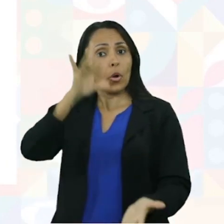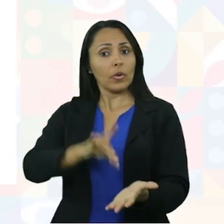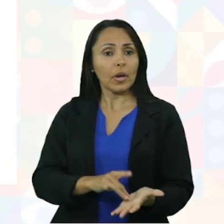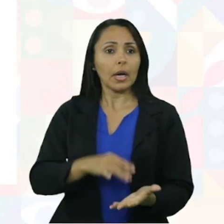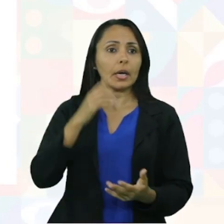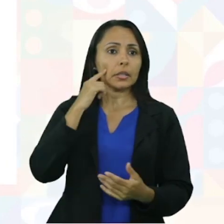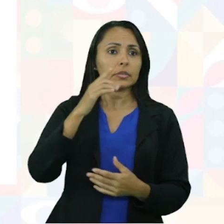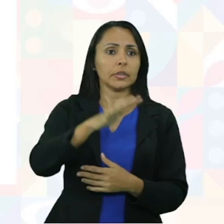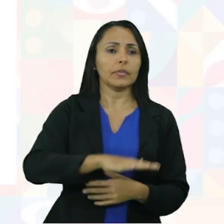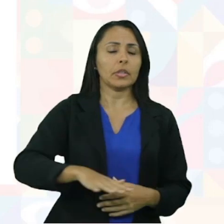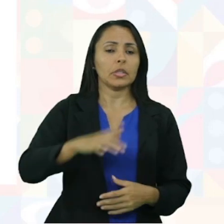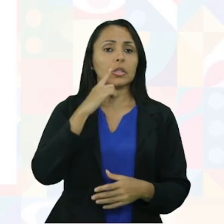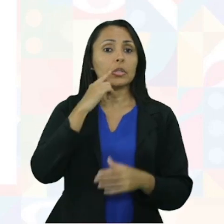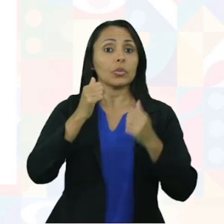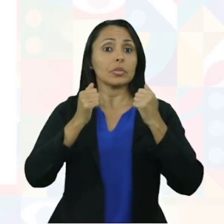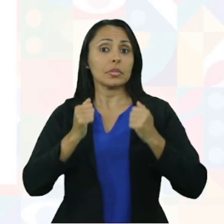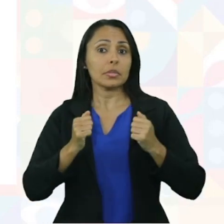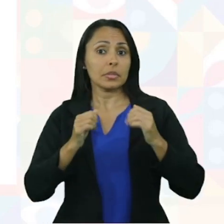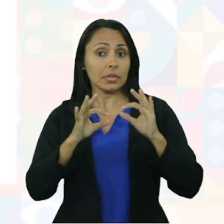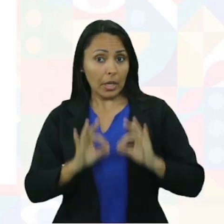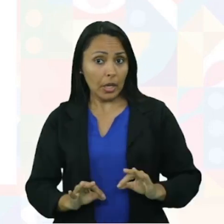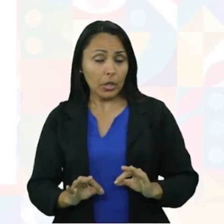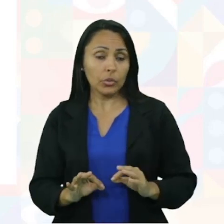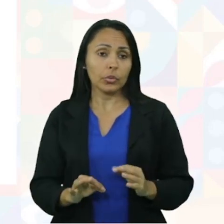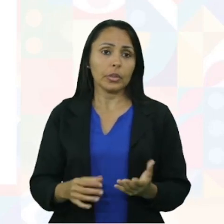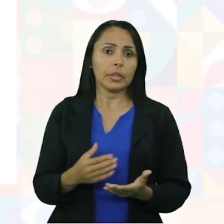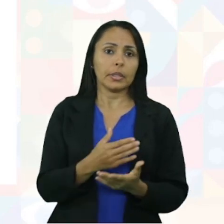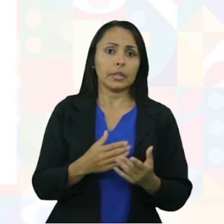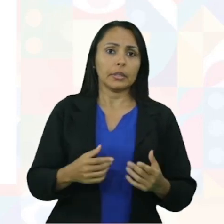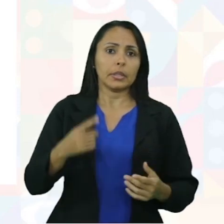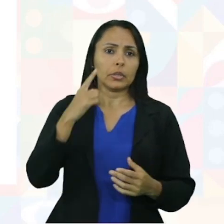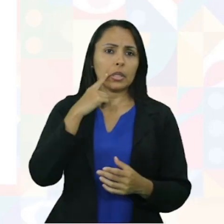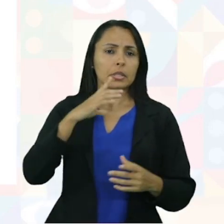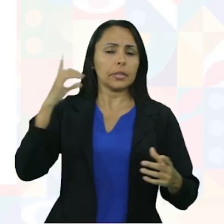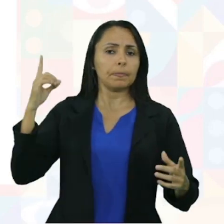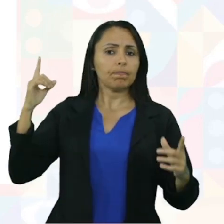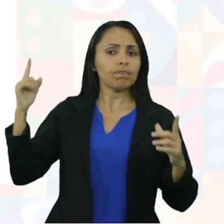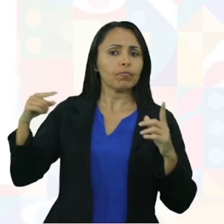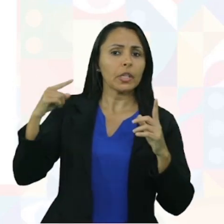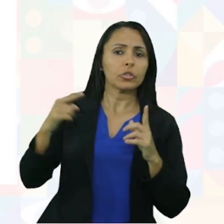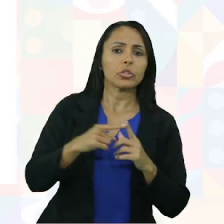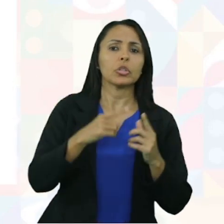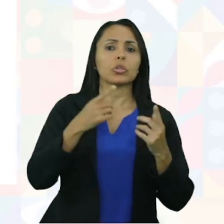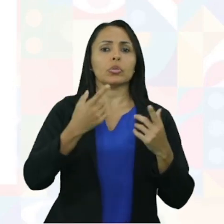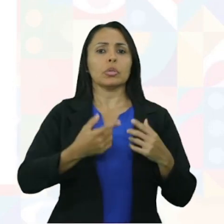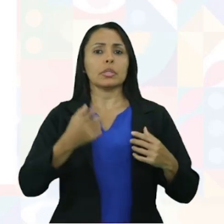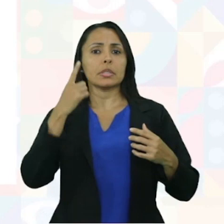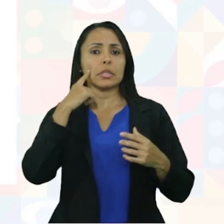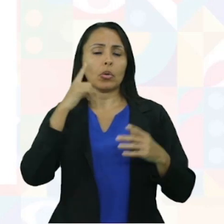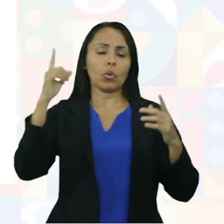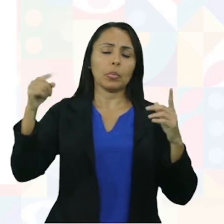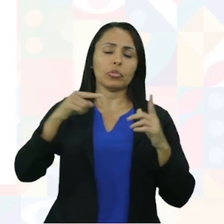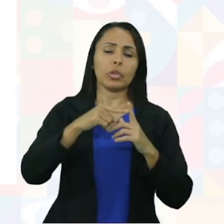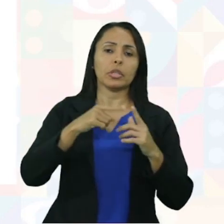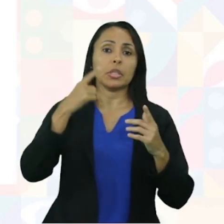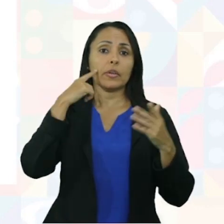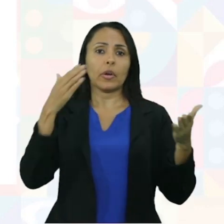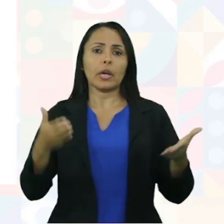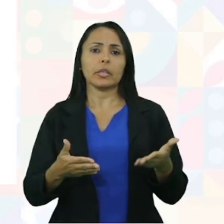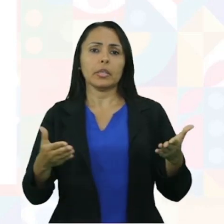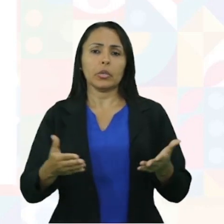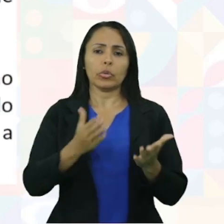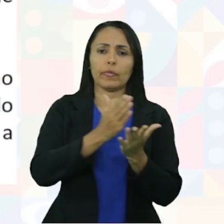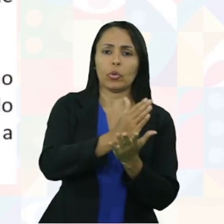seu destino correto, tendo assim atingido seus objetivos, aquilo que foi